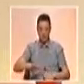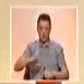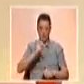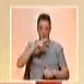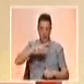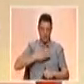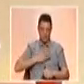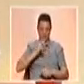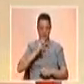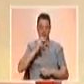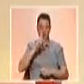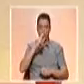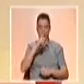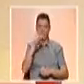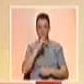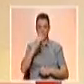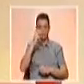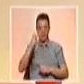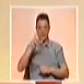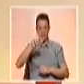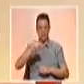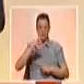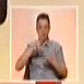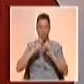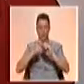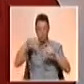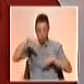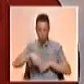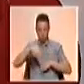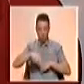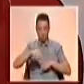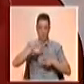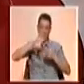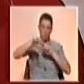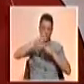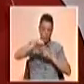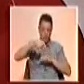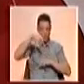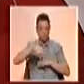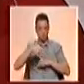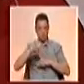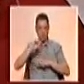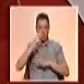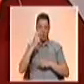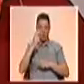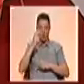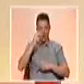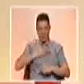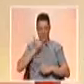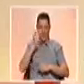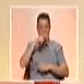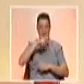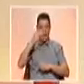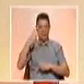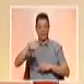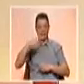tem um problema, no sul, na margem esquerda do Guadiana temos um problema, no Minho temos outro problema. E a gestão não pode ser universal, tem que